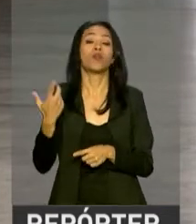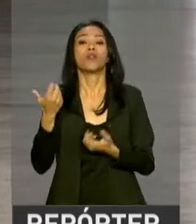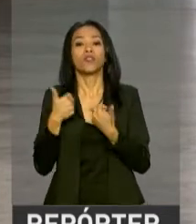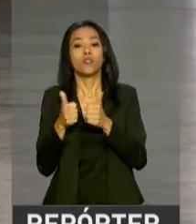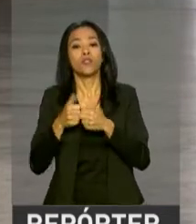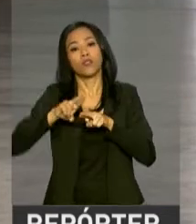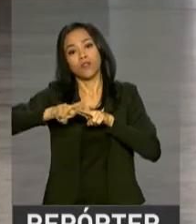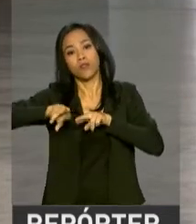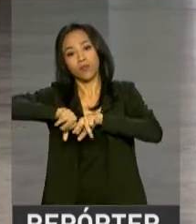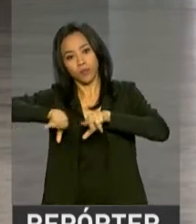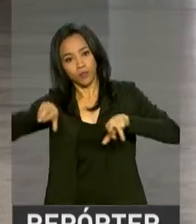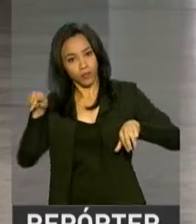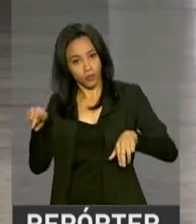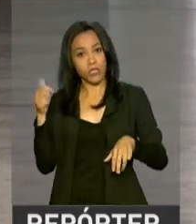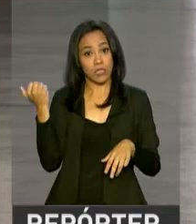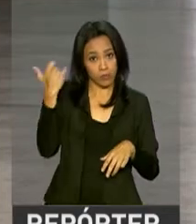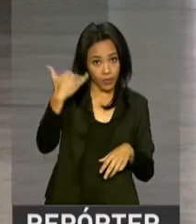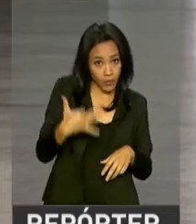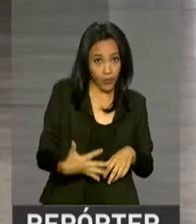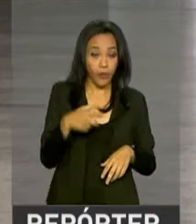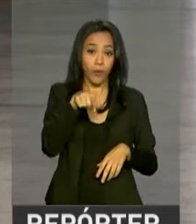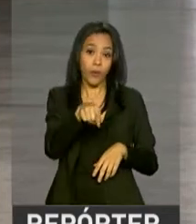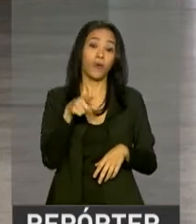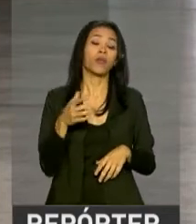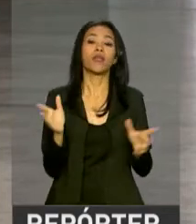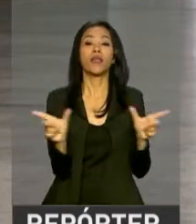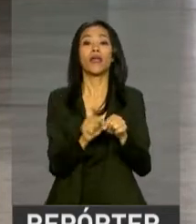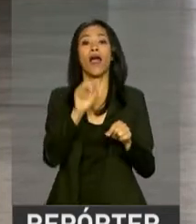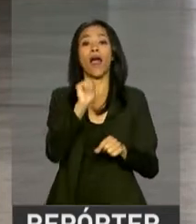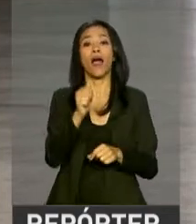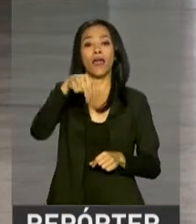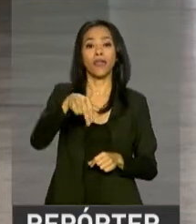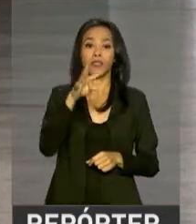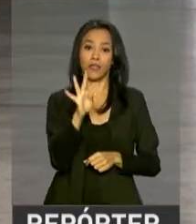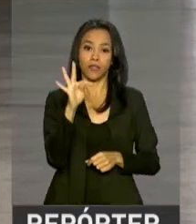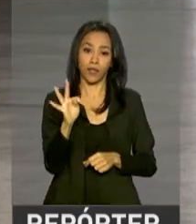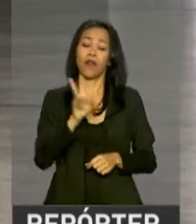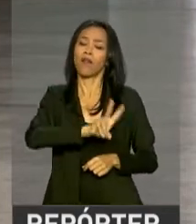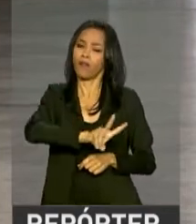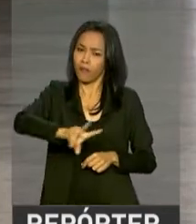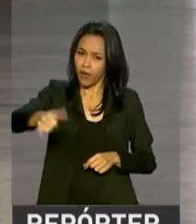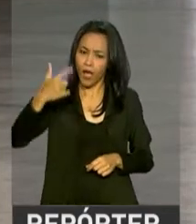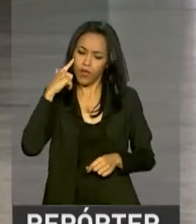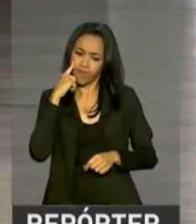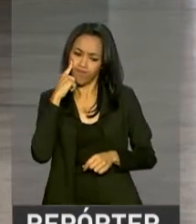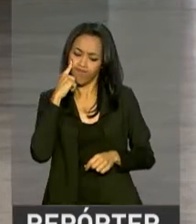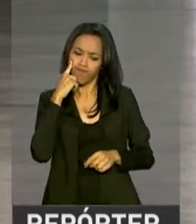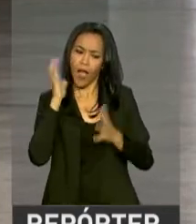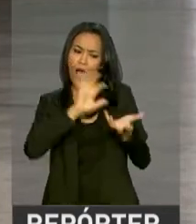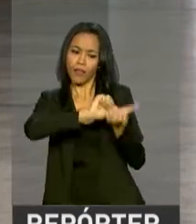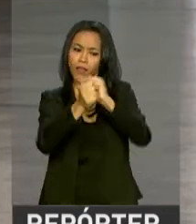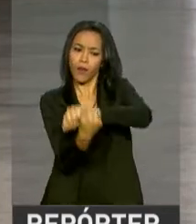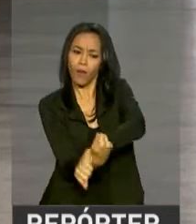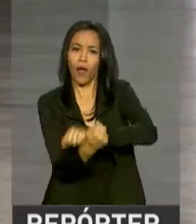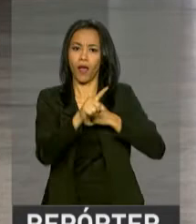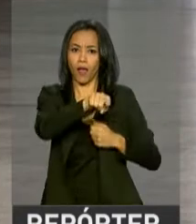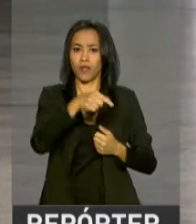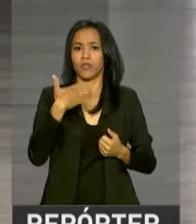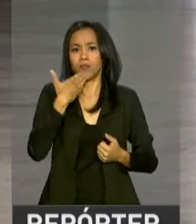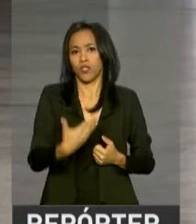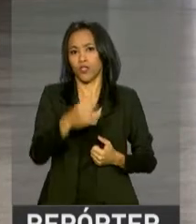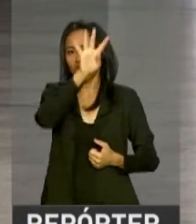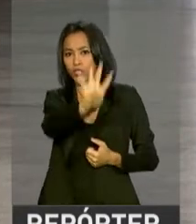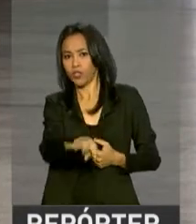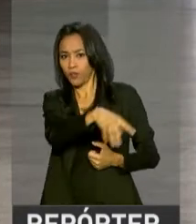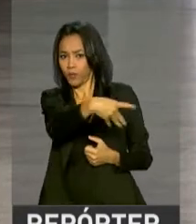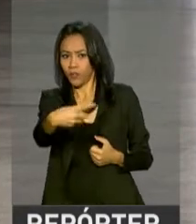disse que a agência nacional de transportes terrestres a antt vai fazer uma readequação dessa tabela os